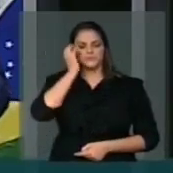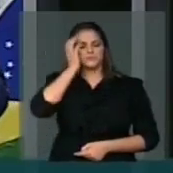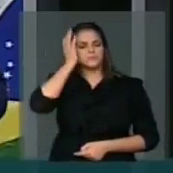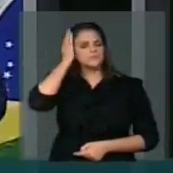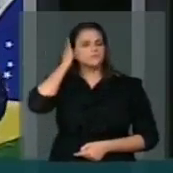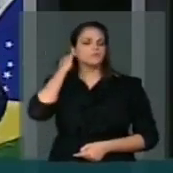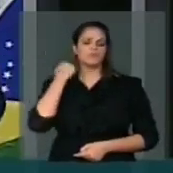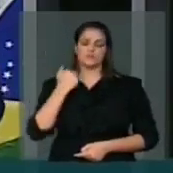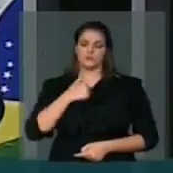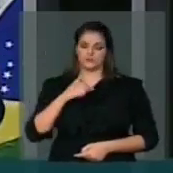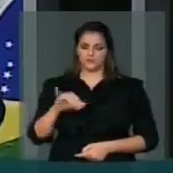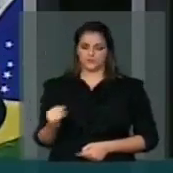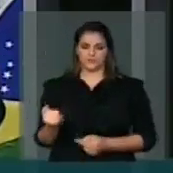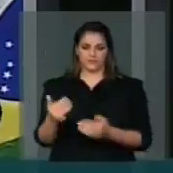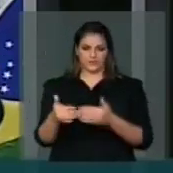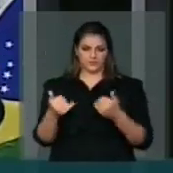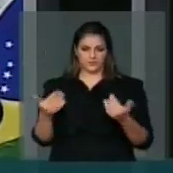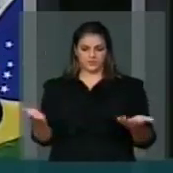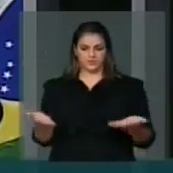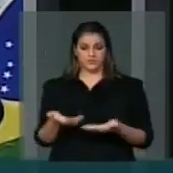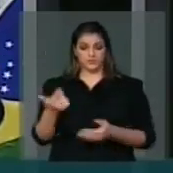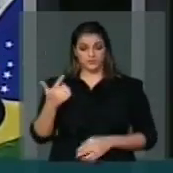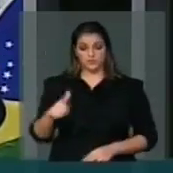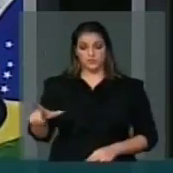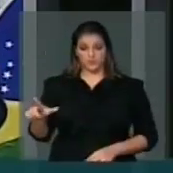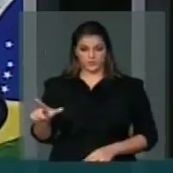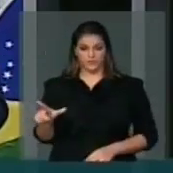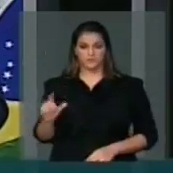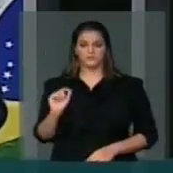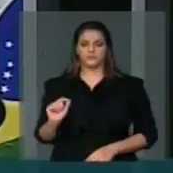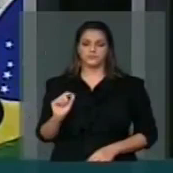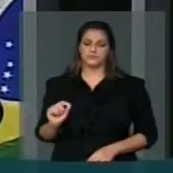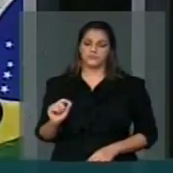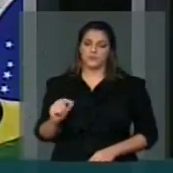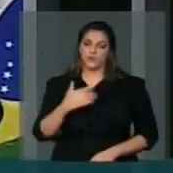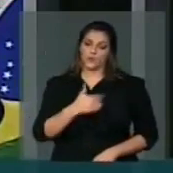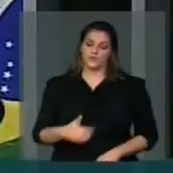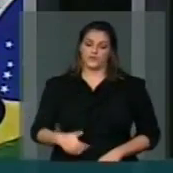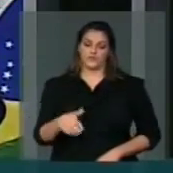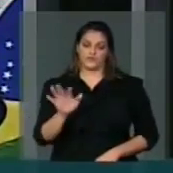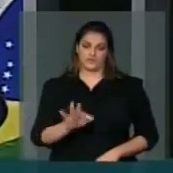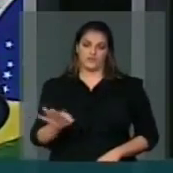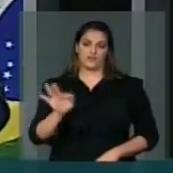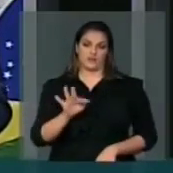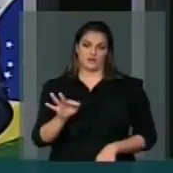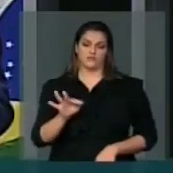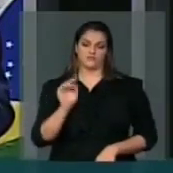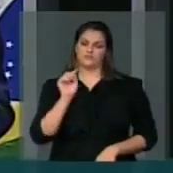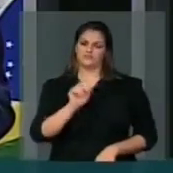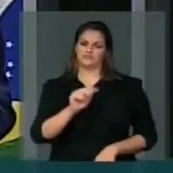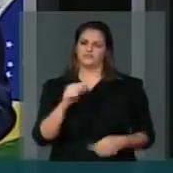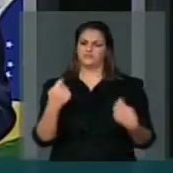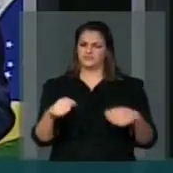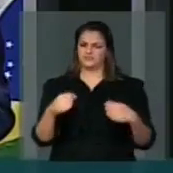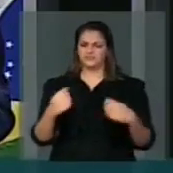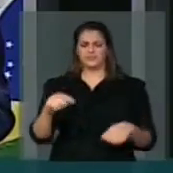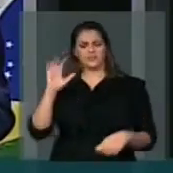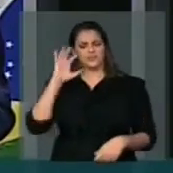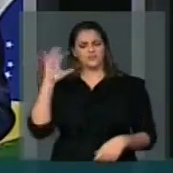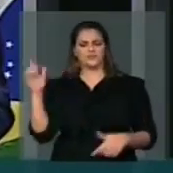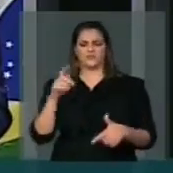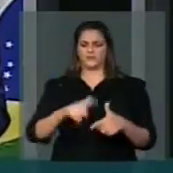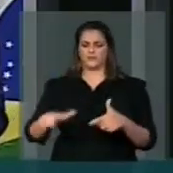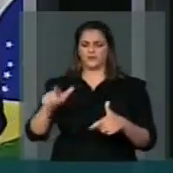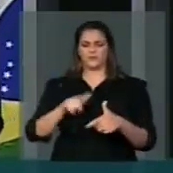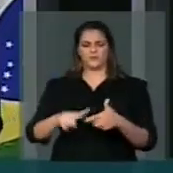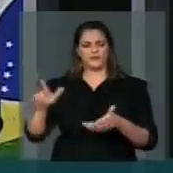aproveitar para pedir mais uma vez ao governo federal que resolva o problema do aeroporto